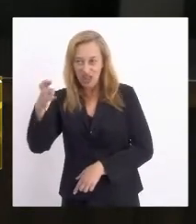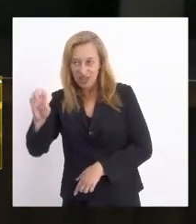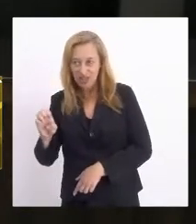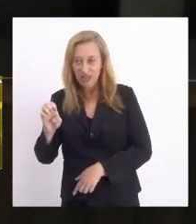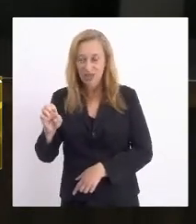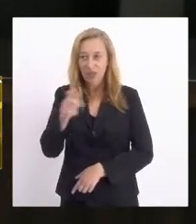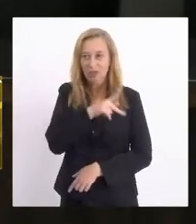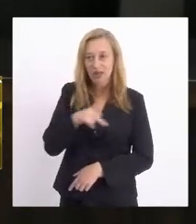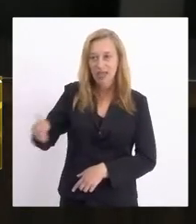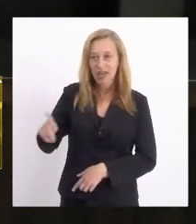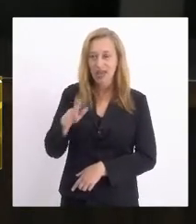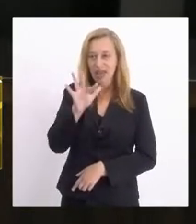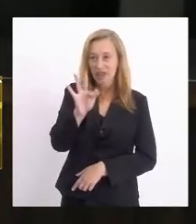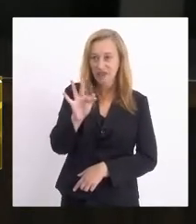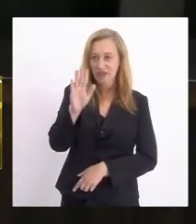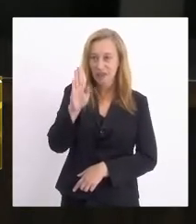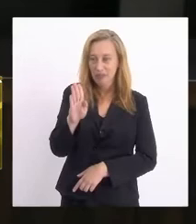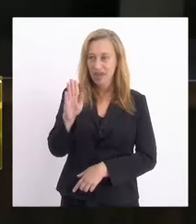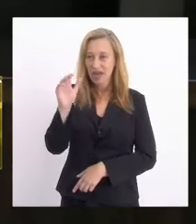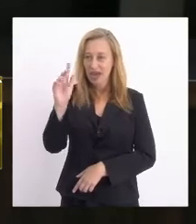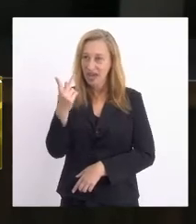presidente da fbh